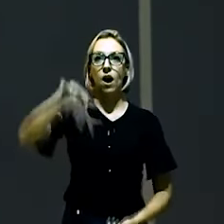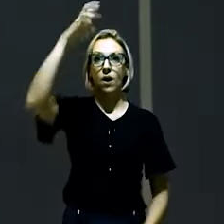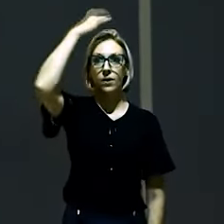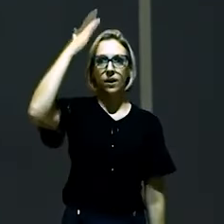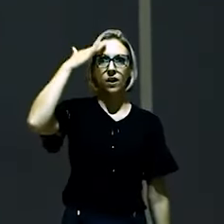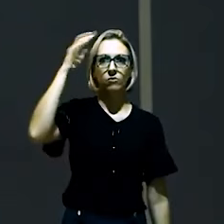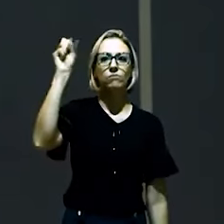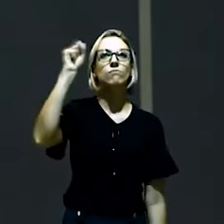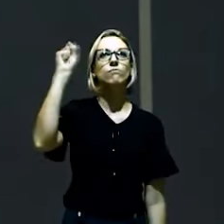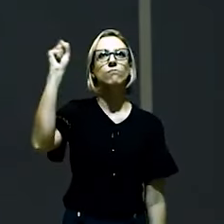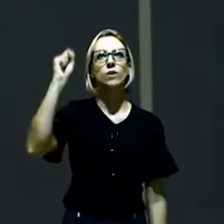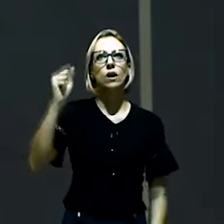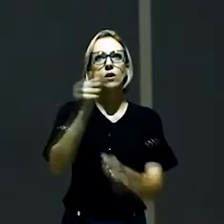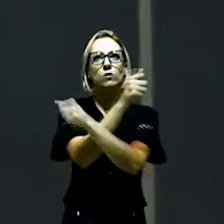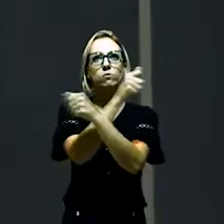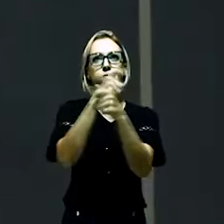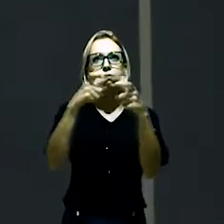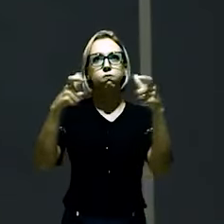que acaba